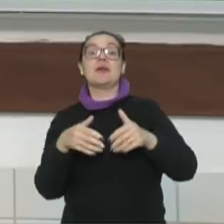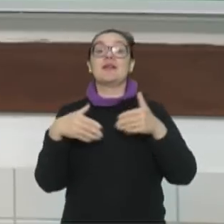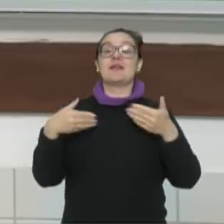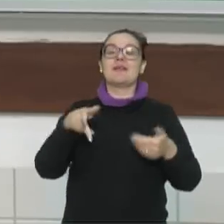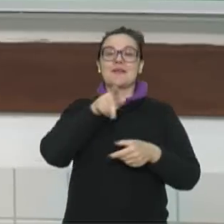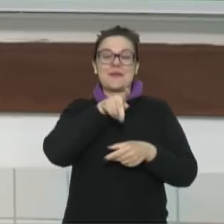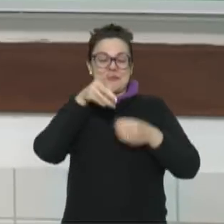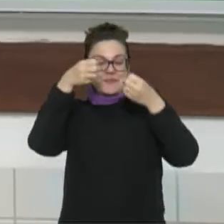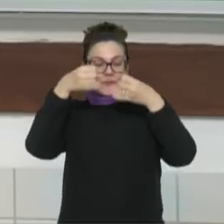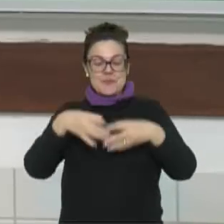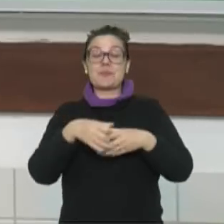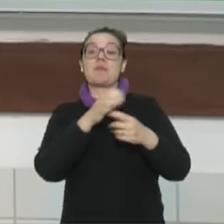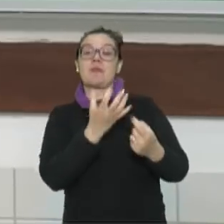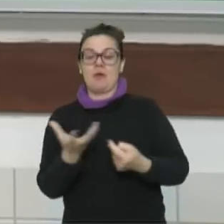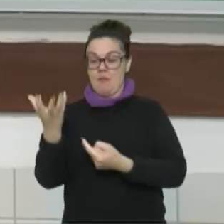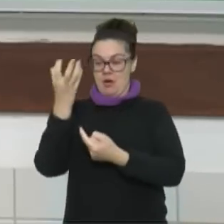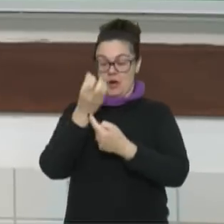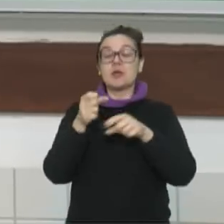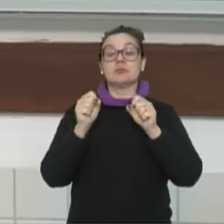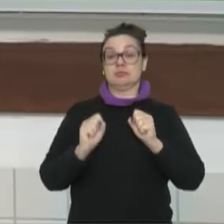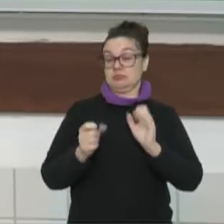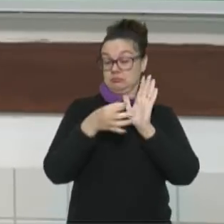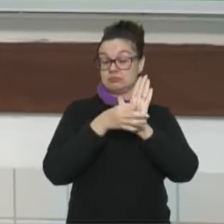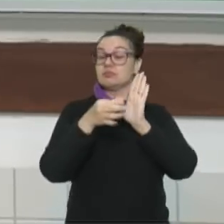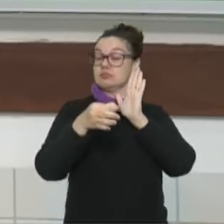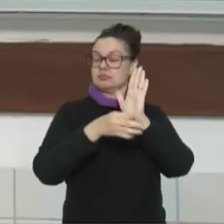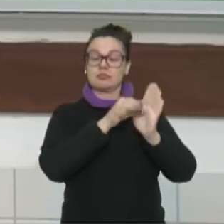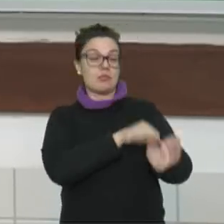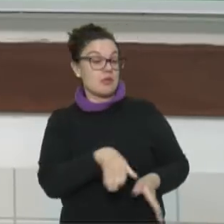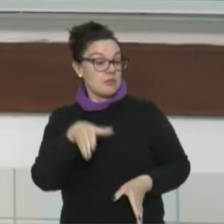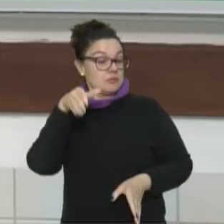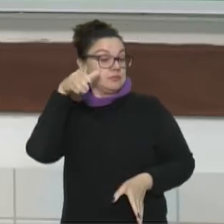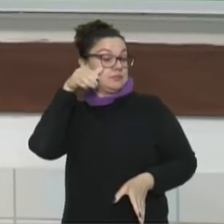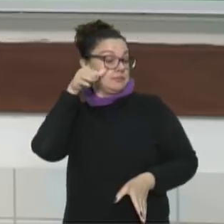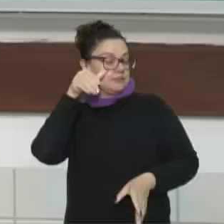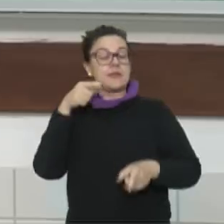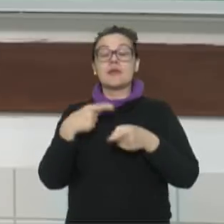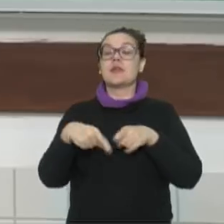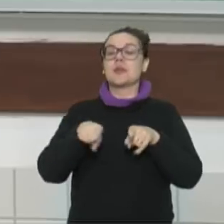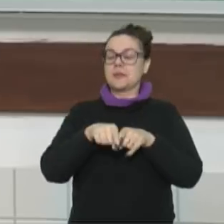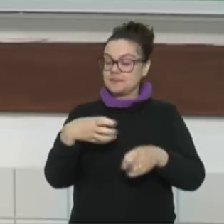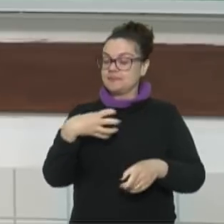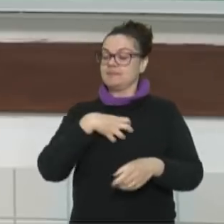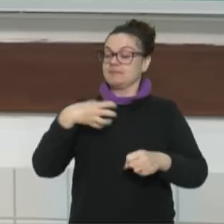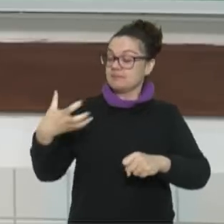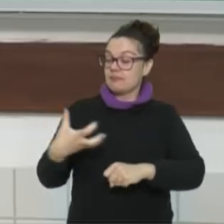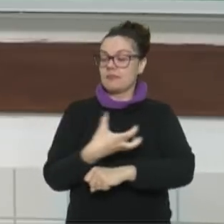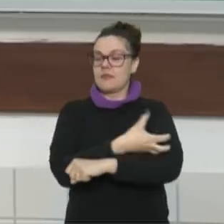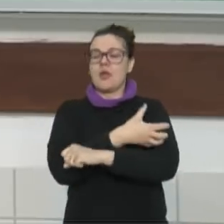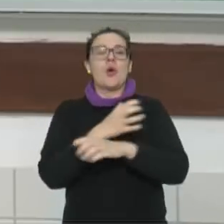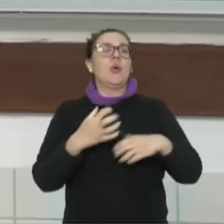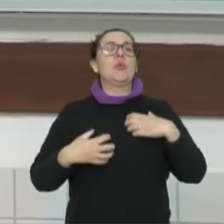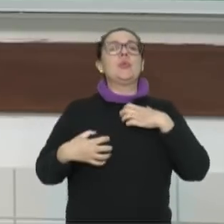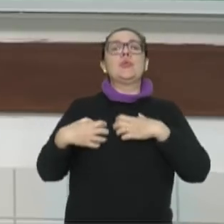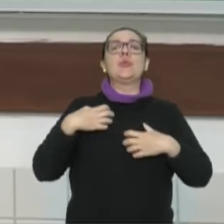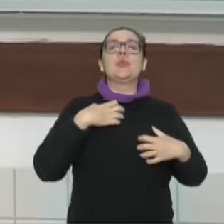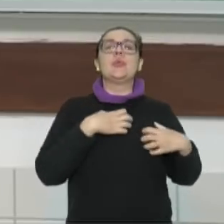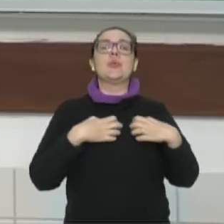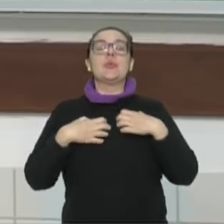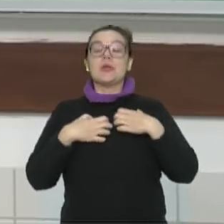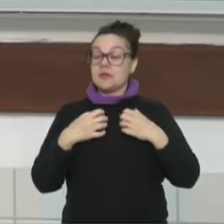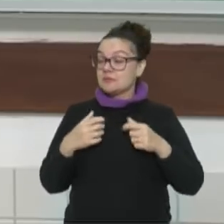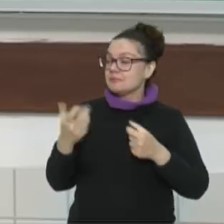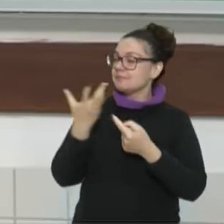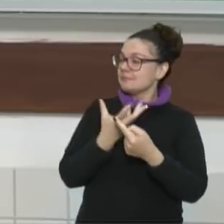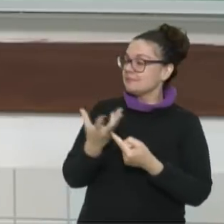falou para vocês, né? A arte pode criticar, né? A gente pode apreciar e pode sentir também, né? Quais as emoções que essa obra me